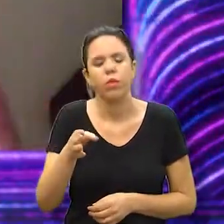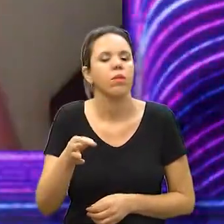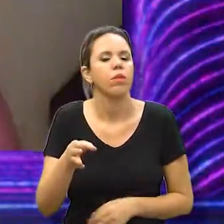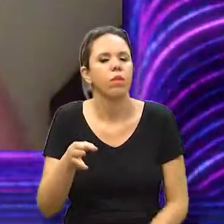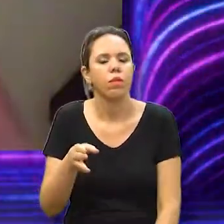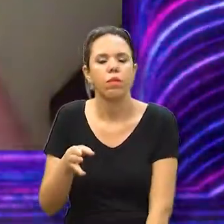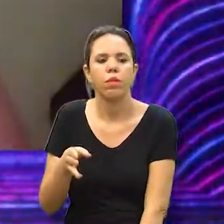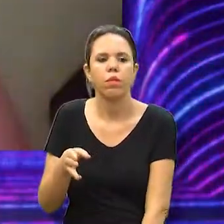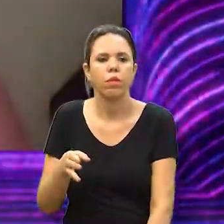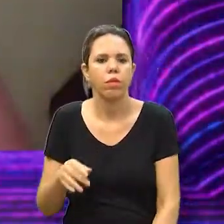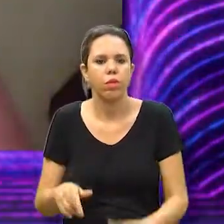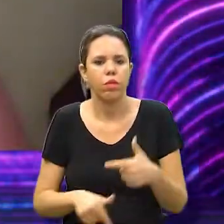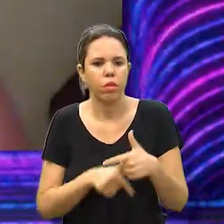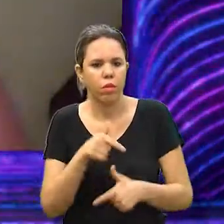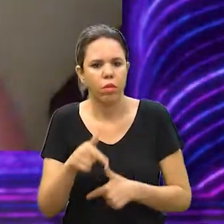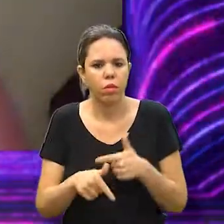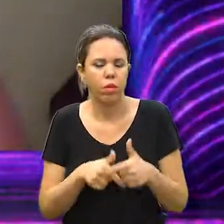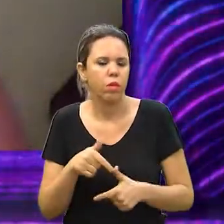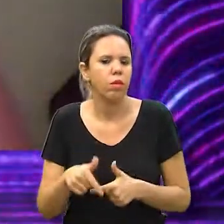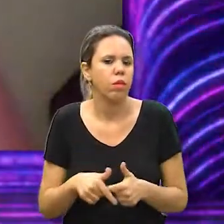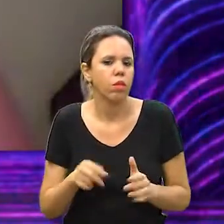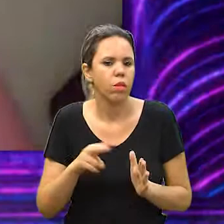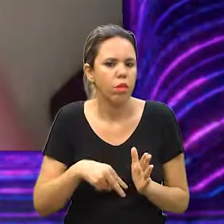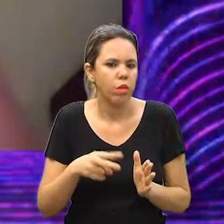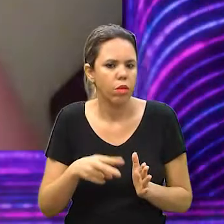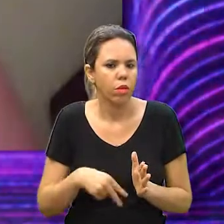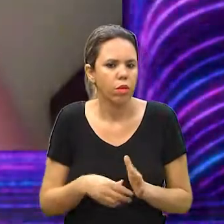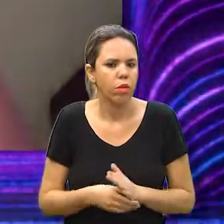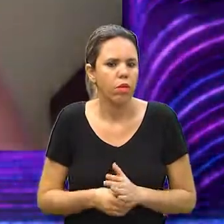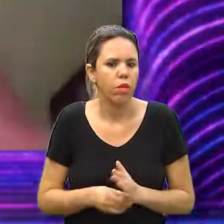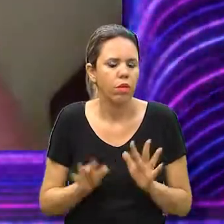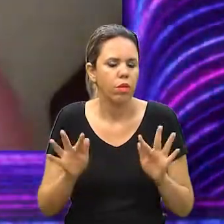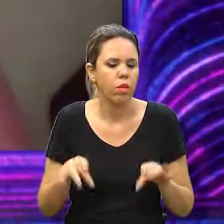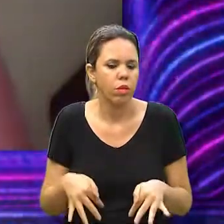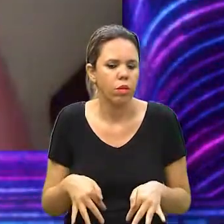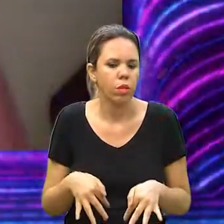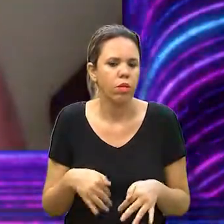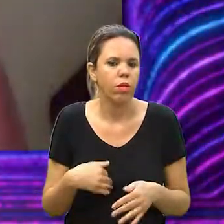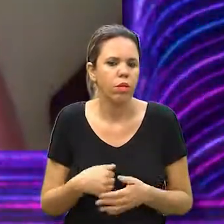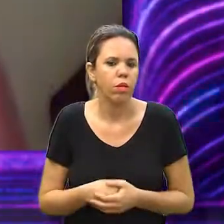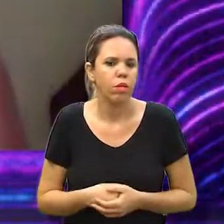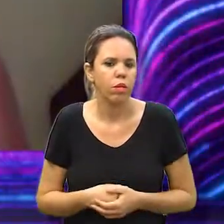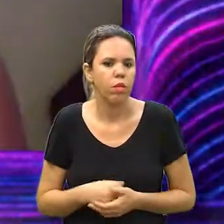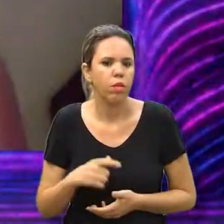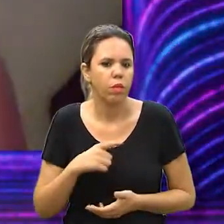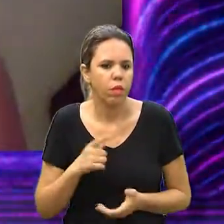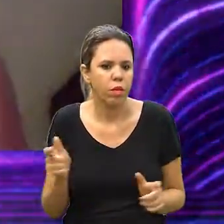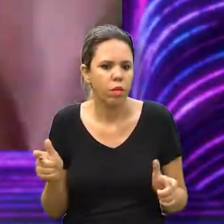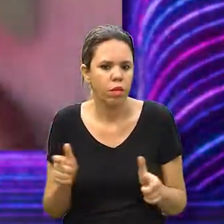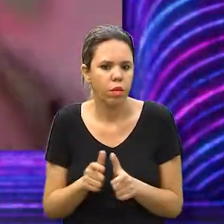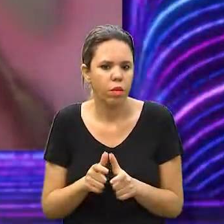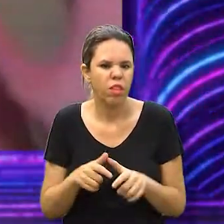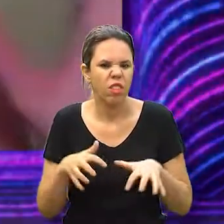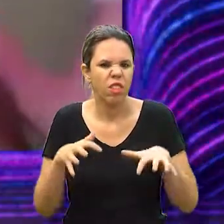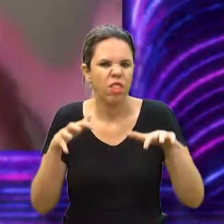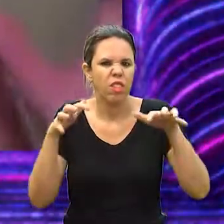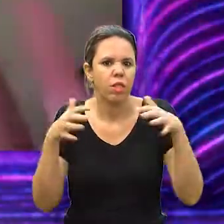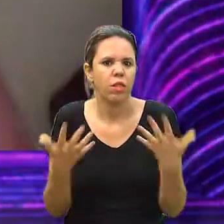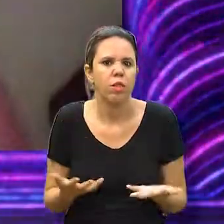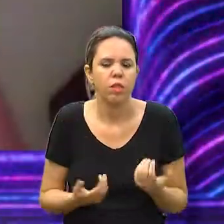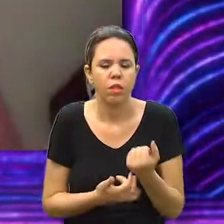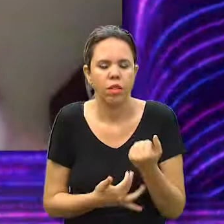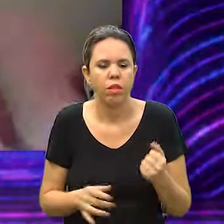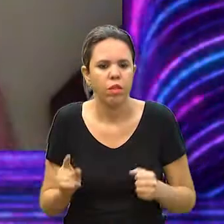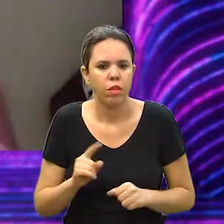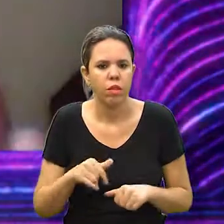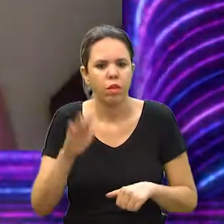você ir trabalhando para levar o leitor ao ápice final, ao susto, enfim. Então, é menos terrorífico,